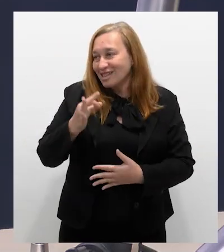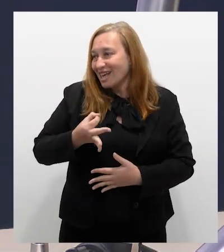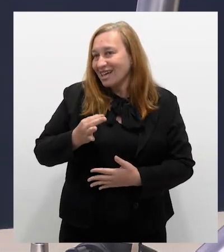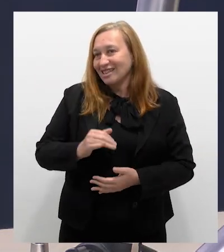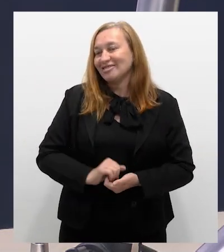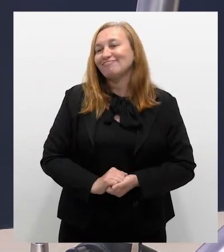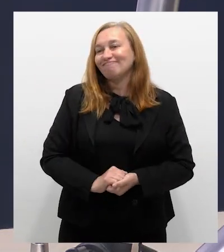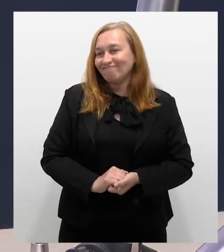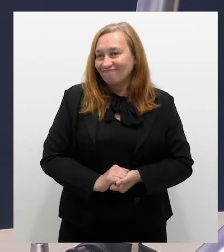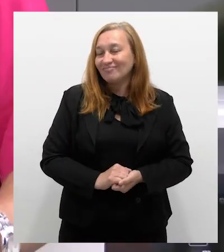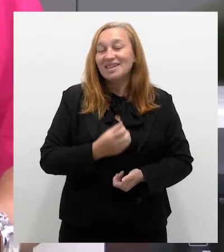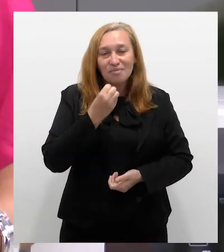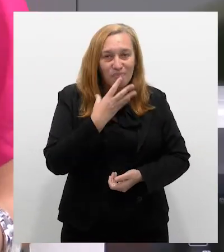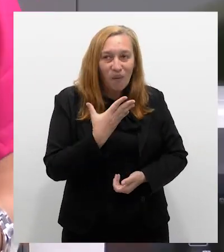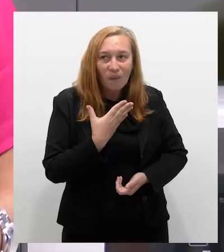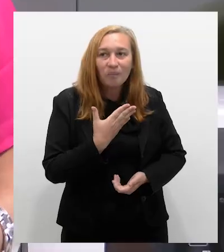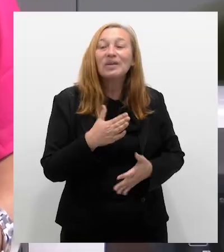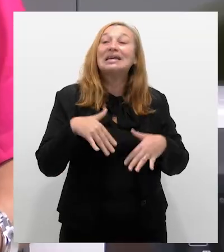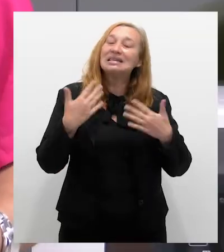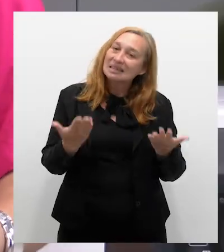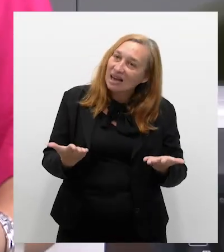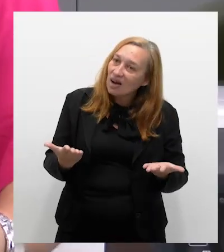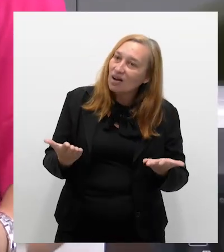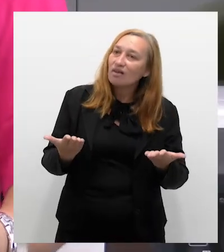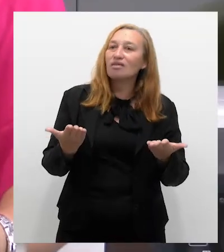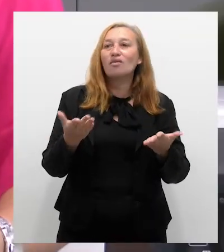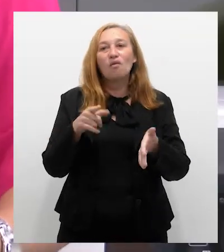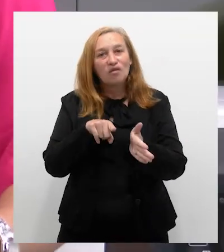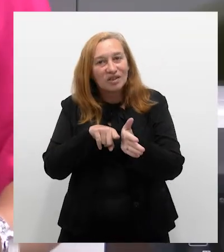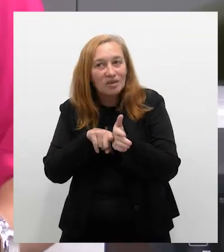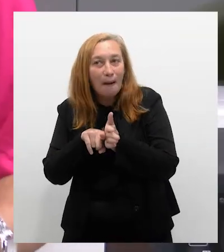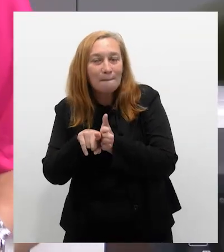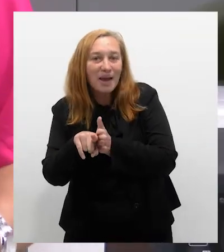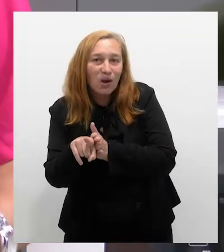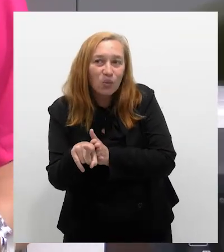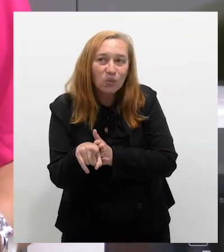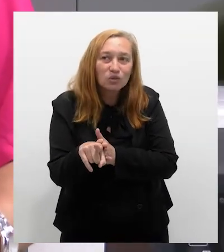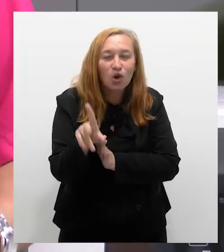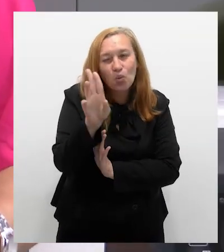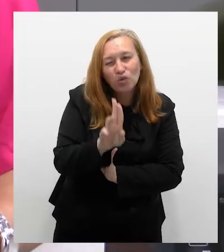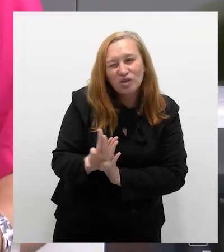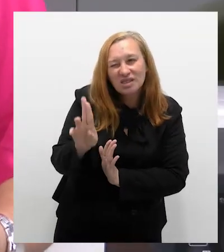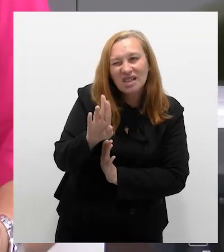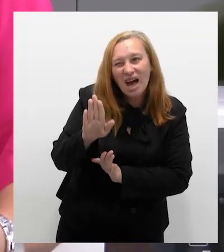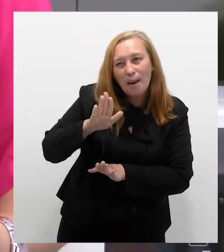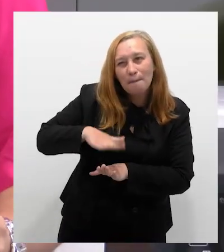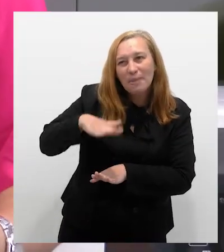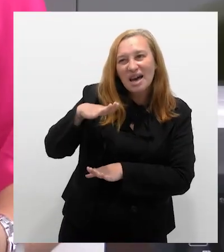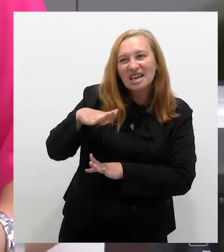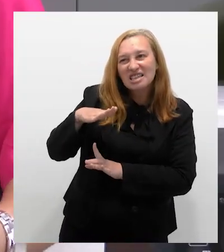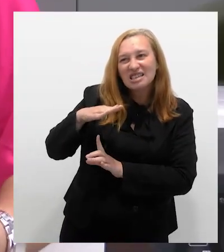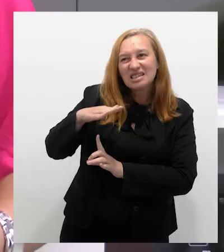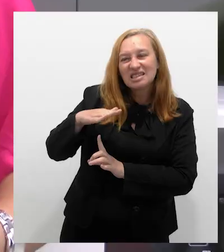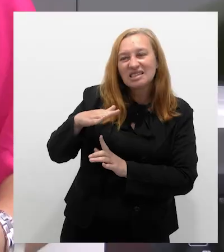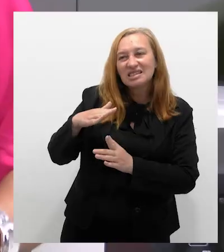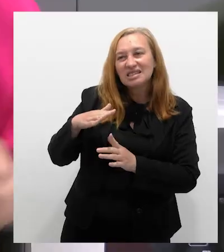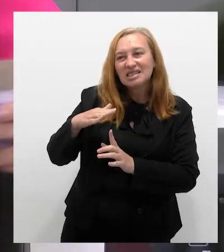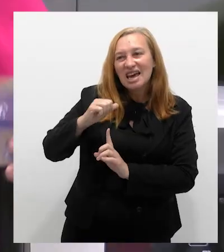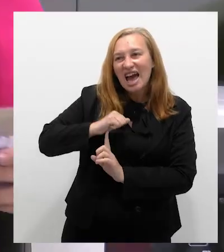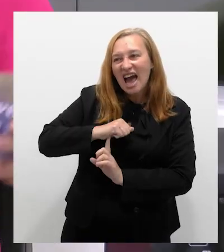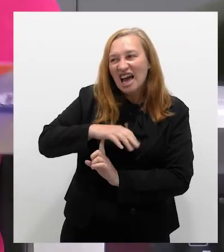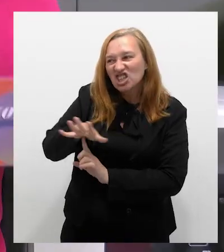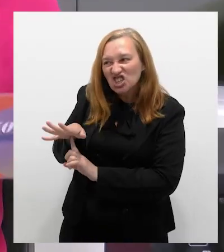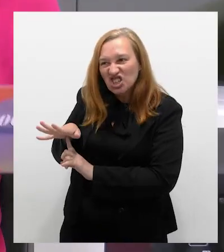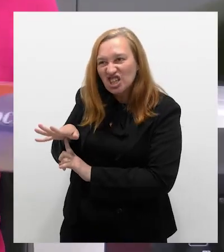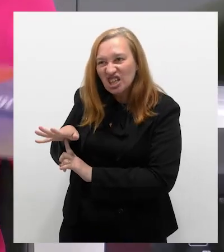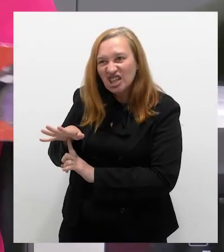cabal, que conhecer pessoas muda vidas. Que bom. Então eu vou tentar aqui fazer uma pergunta e usar mais ou menos o termo mais